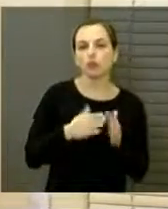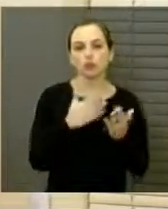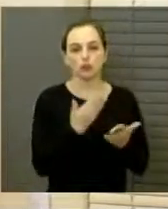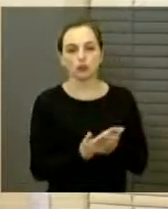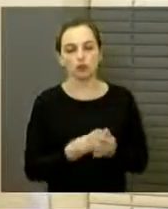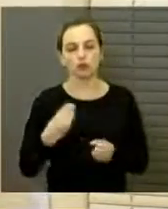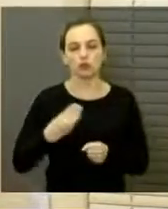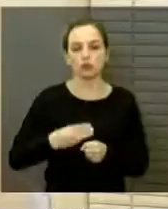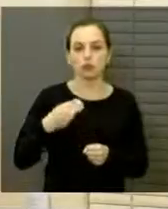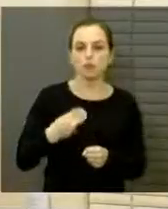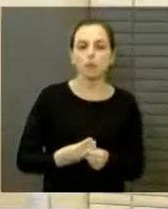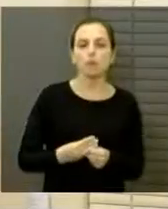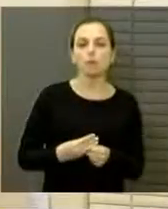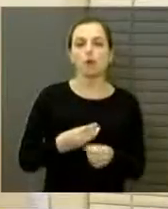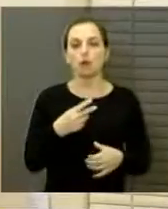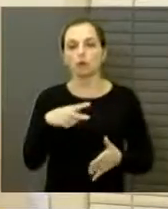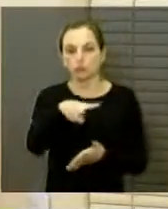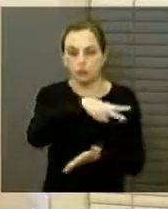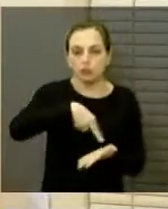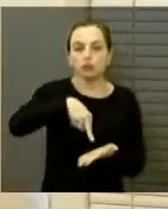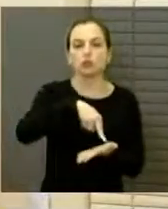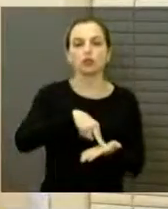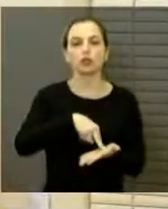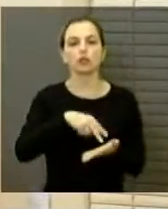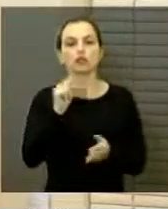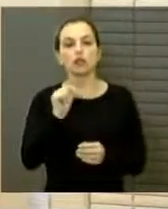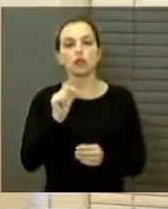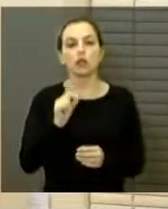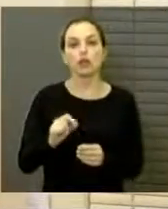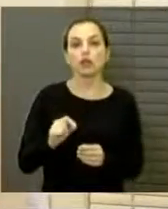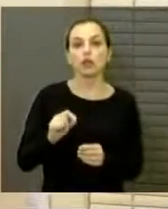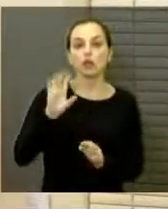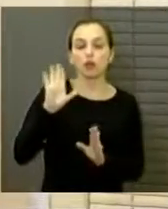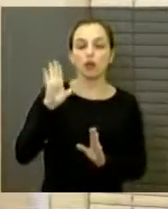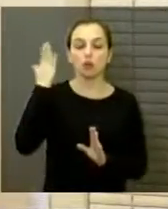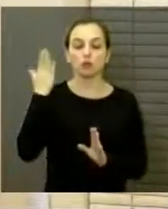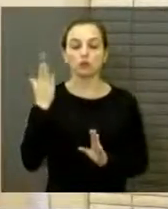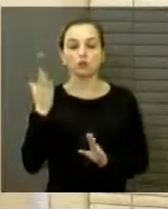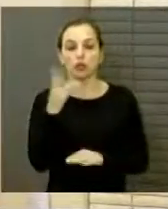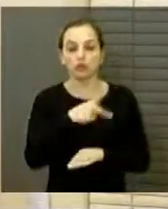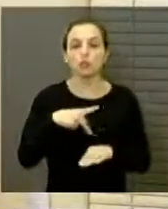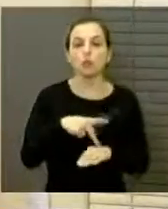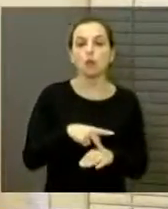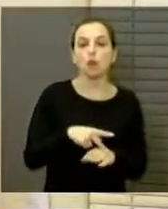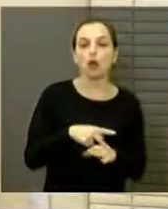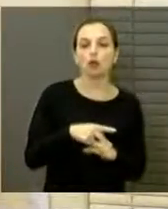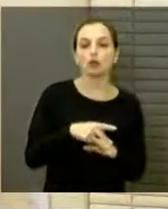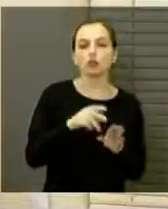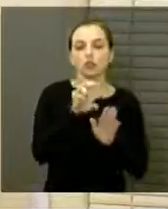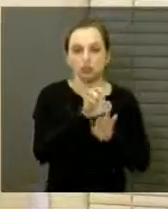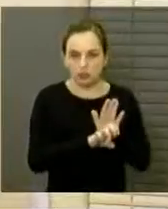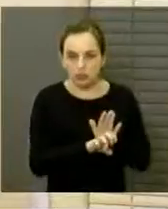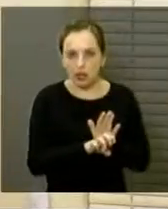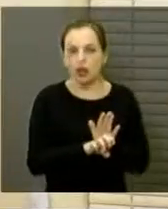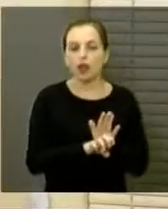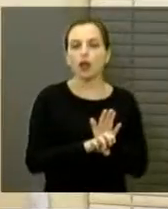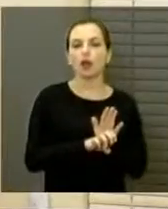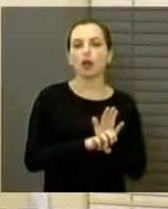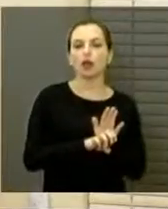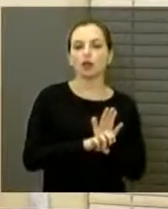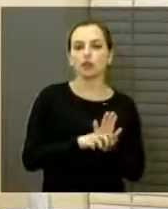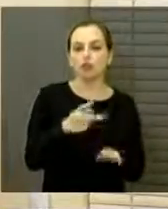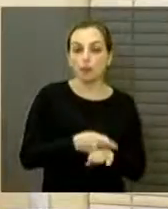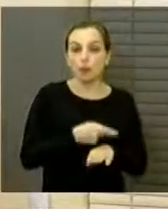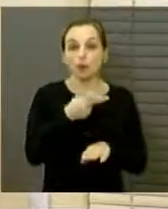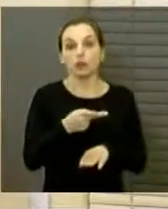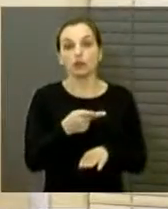dança, do que significou, por exemplo, em âmbito nacional, criar política de editais, de premiações, como, por exemplo, o Prêmio Carequinha para o